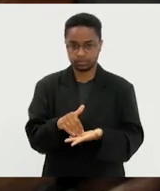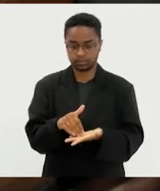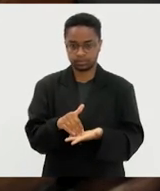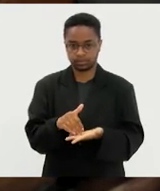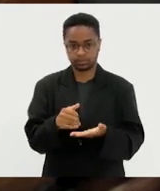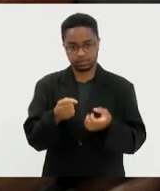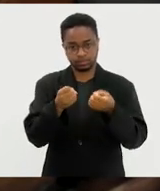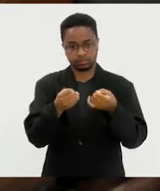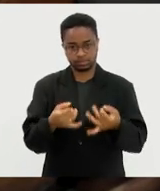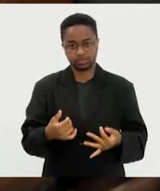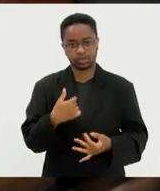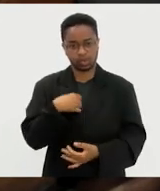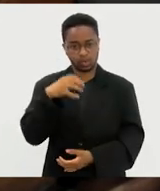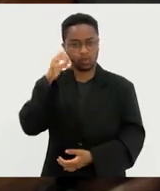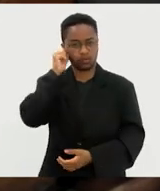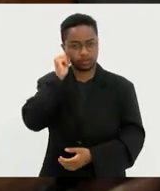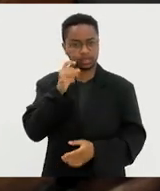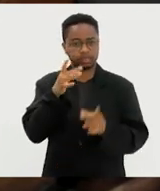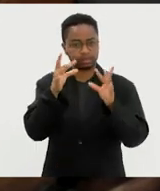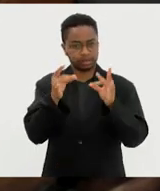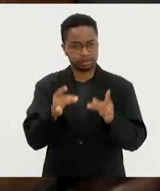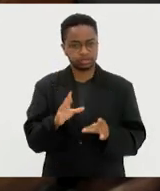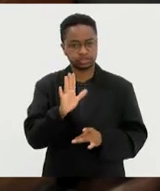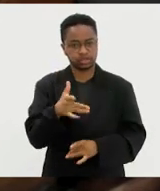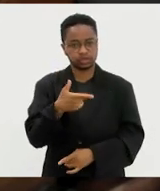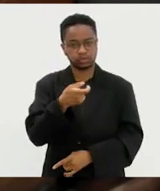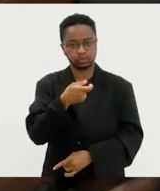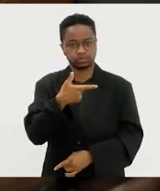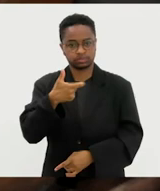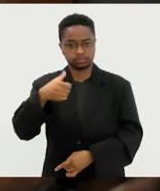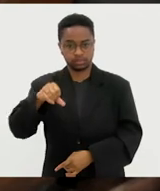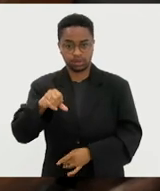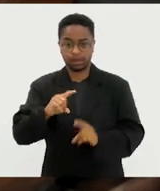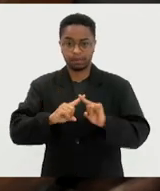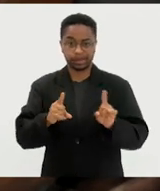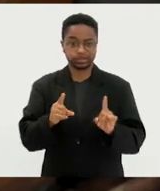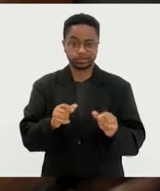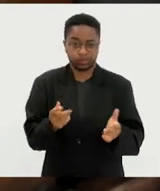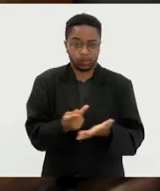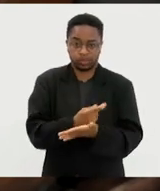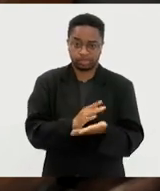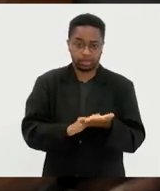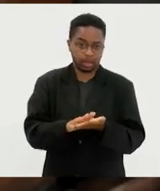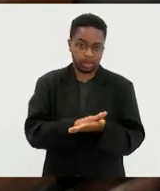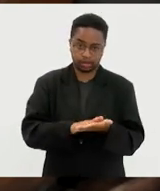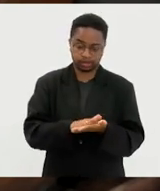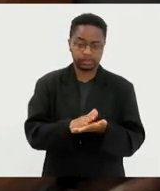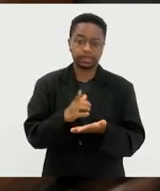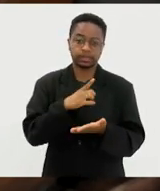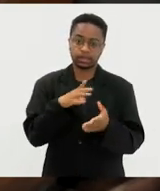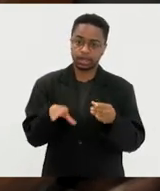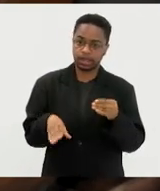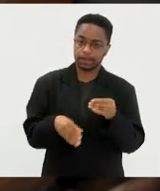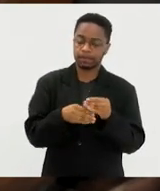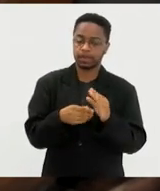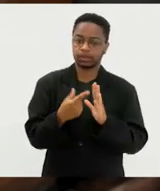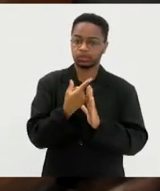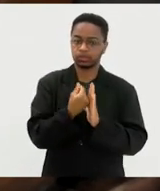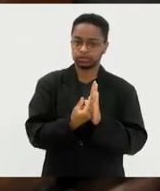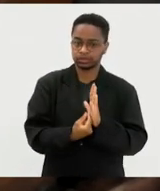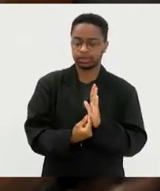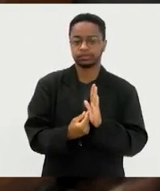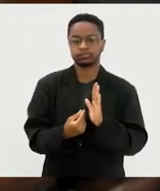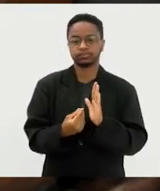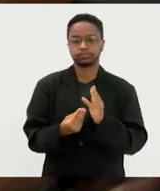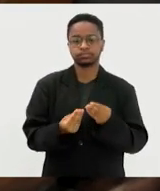ouvi de forma detalhada em 2019. Não aconteceu nada. Fizemos até emenda do orçamento para a Fazenda para